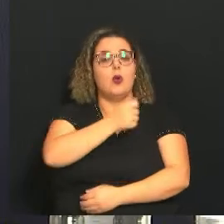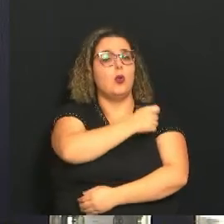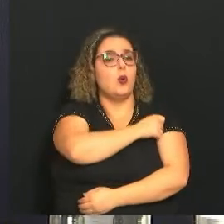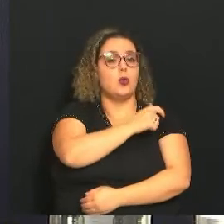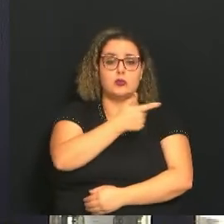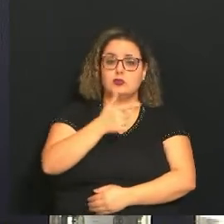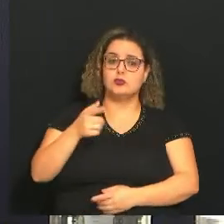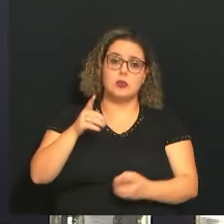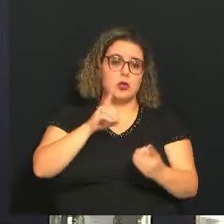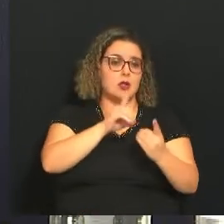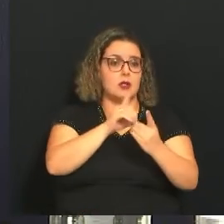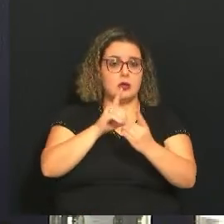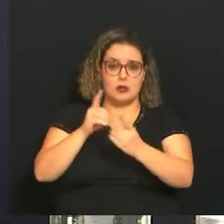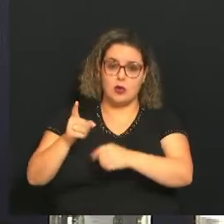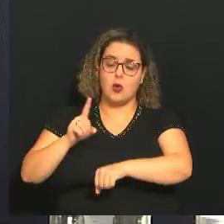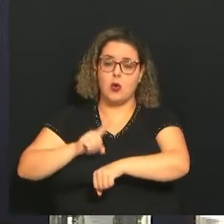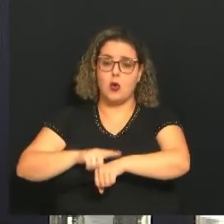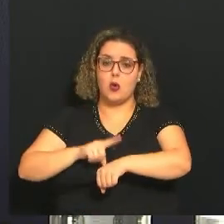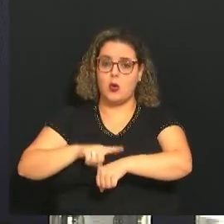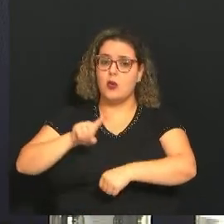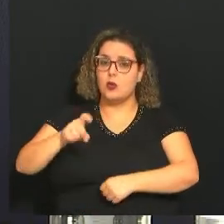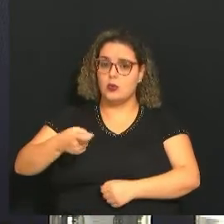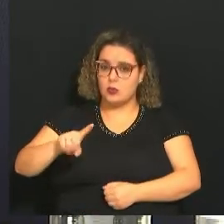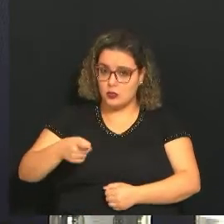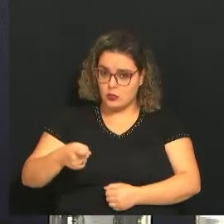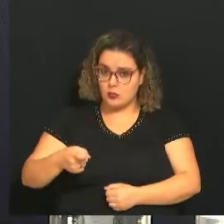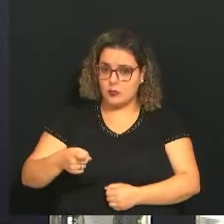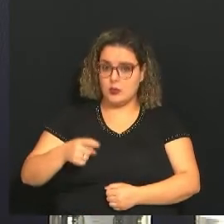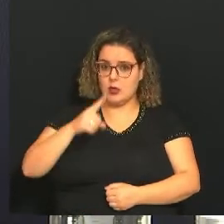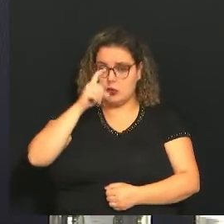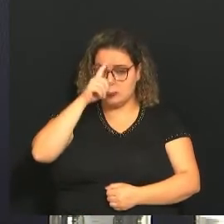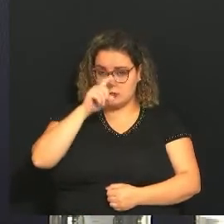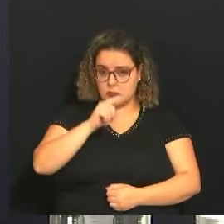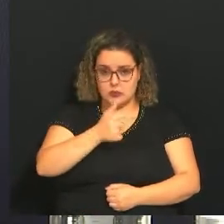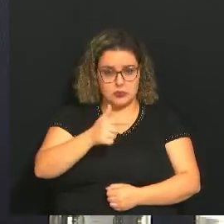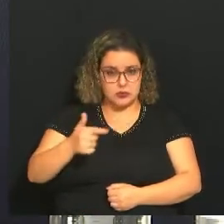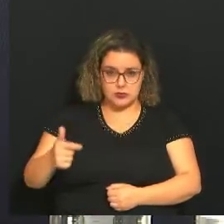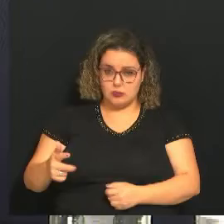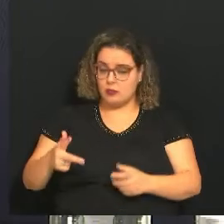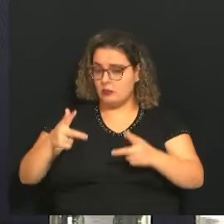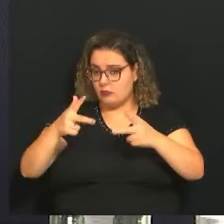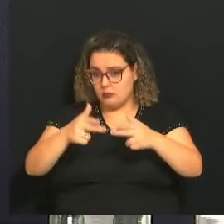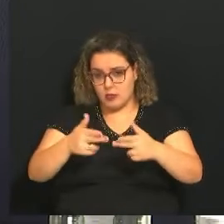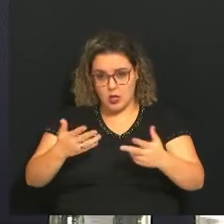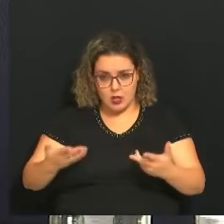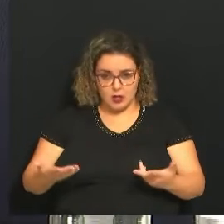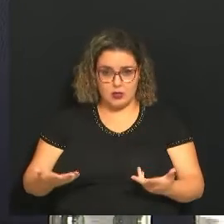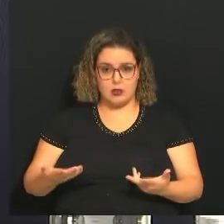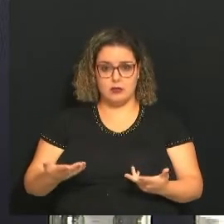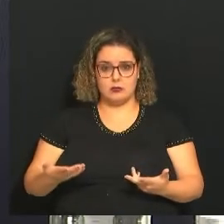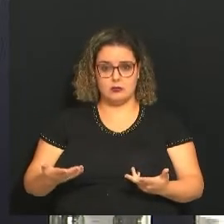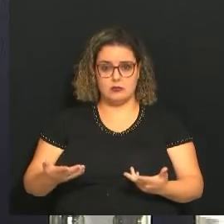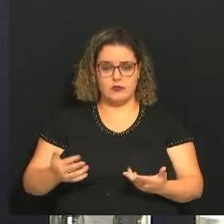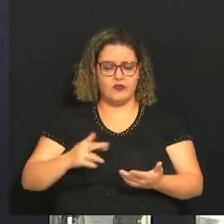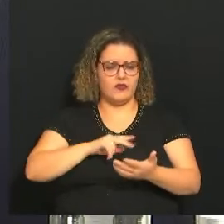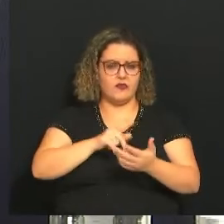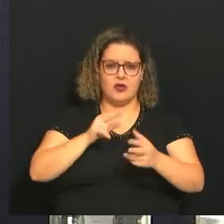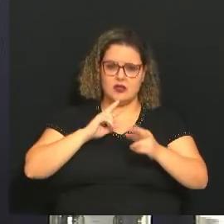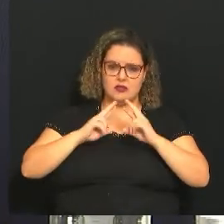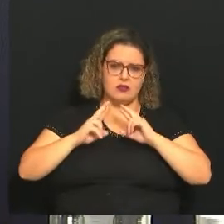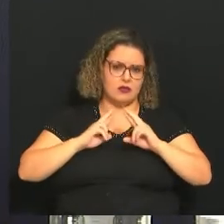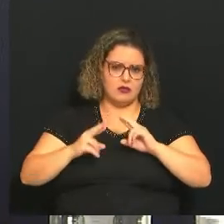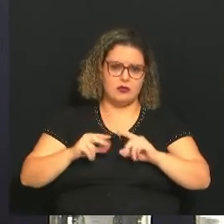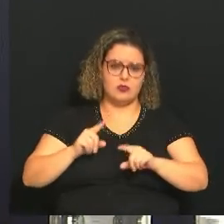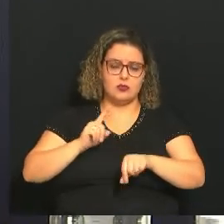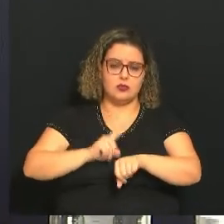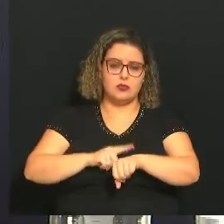atendimento. Hora extra para o Hospital Mário Gatti, se não tiver, o Mário Gatti para. A gente já tem alta reclamação do tempo de espera que se